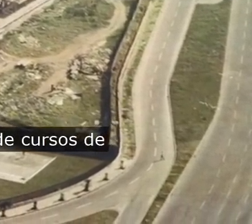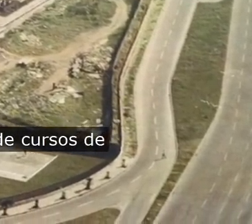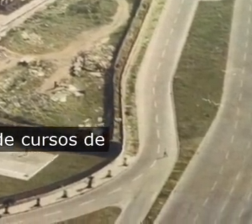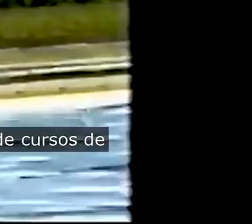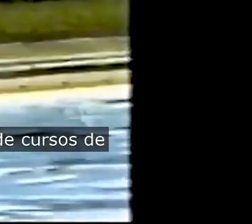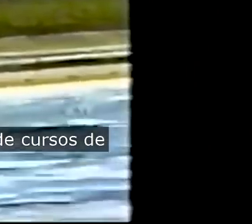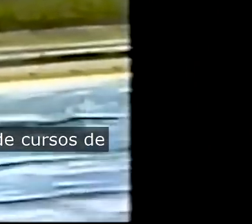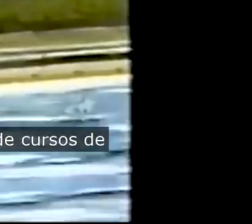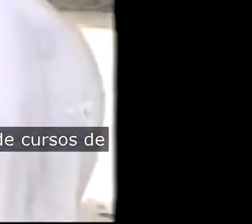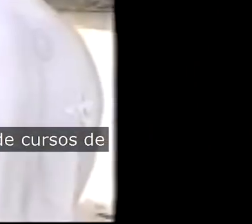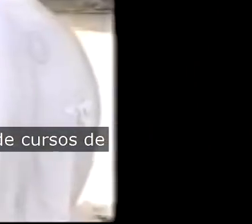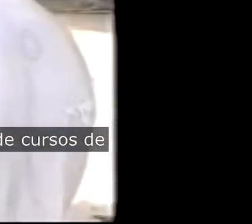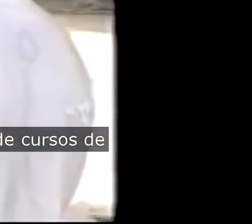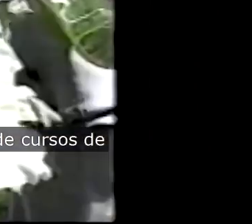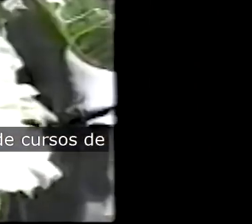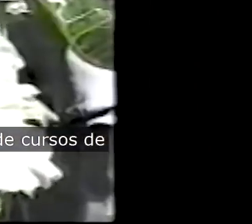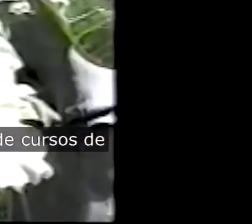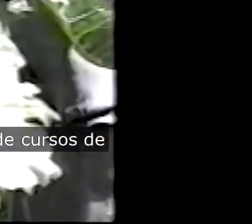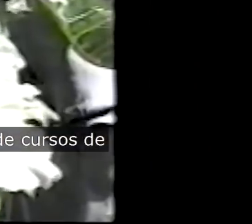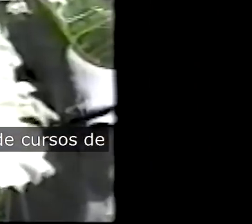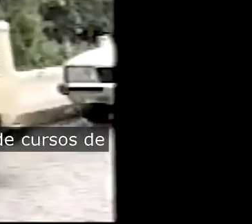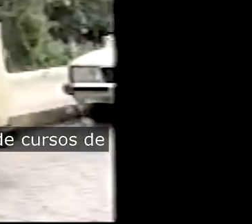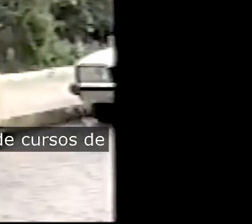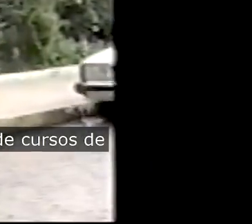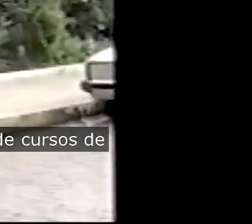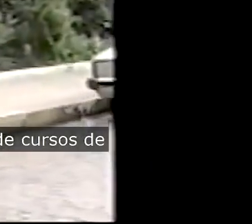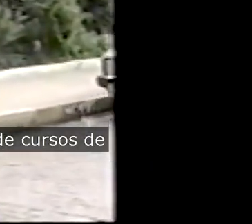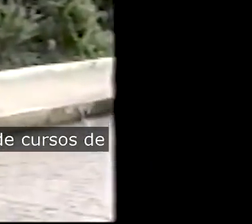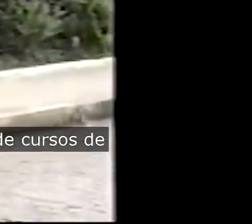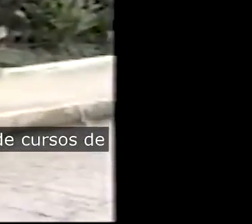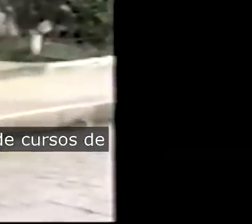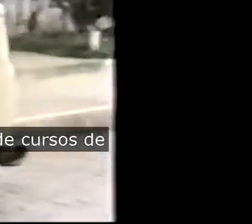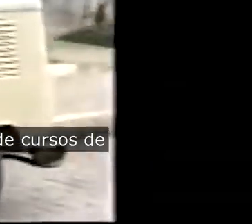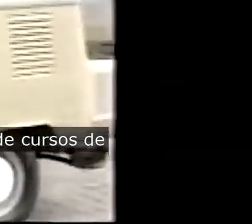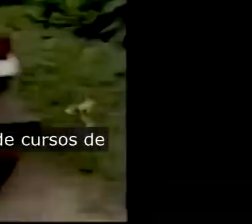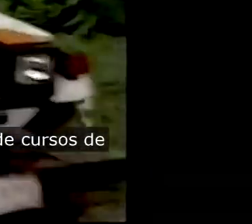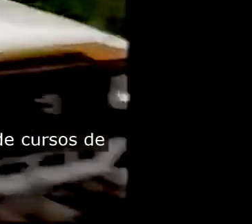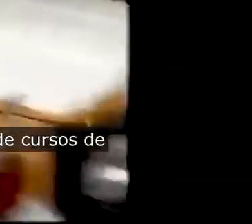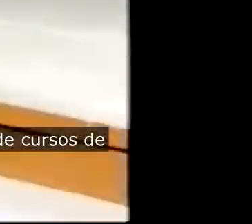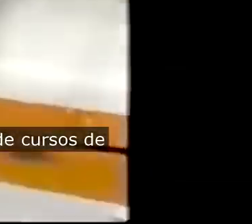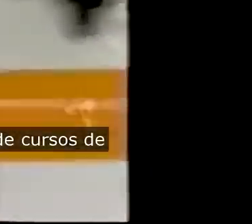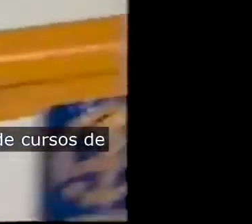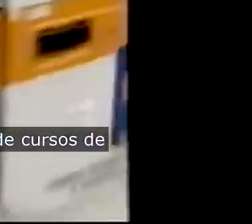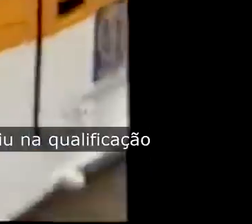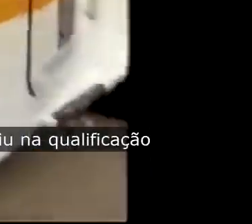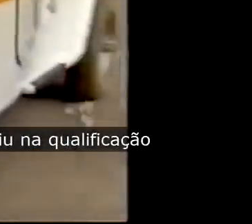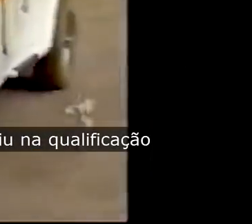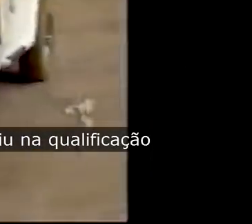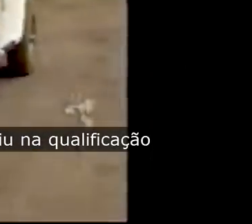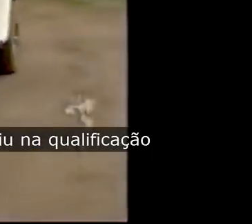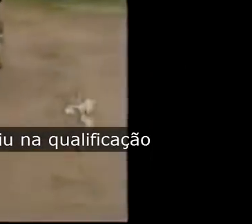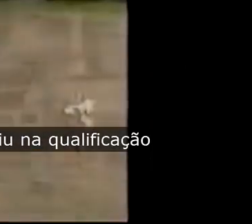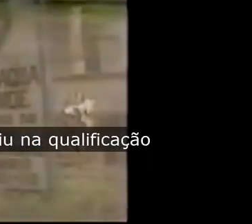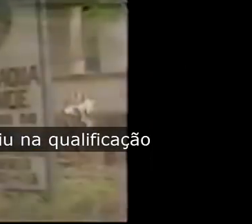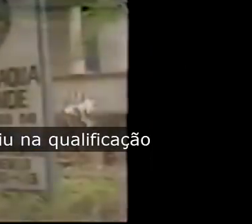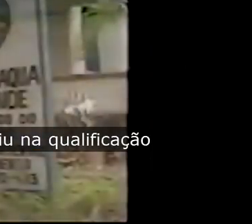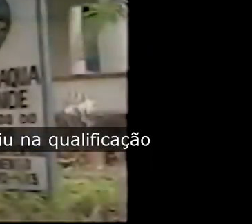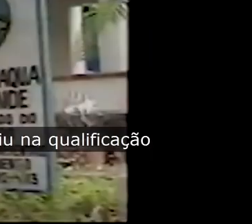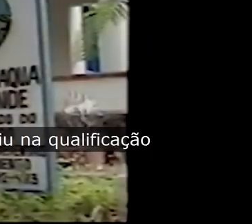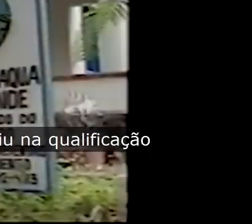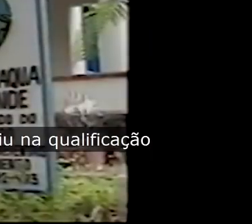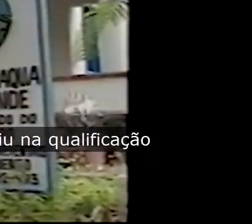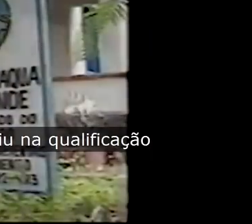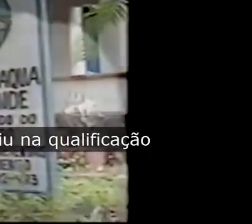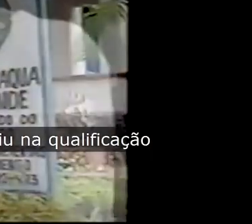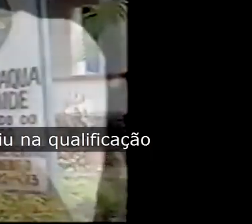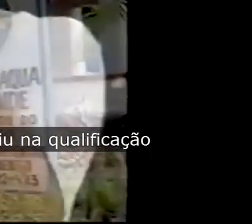Nas décadas seguintes, além de aumentar o número de cursos de graduação e atividades de extensão, a universidade alcançou